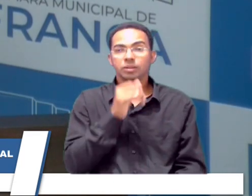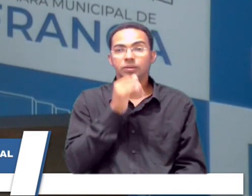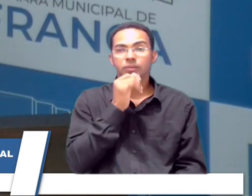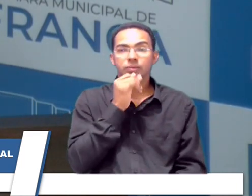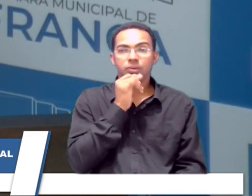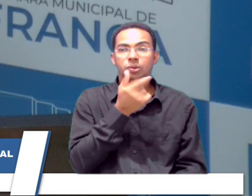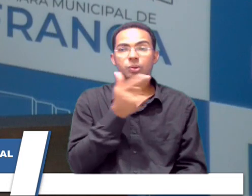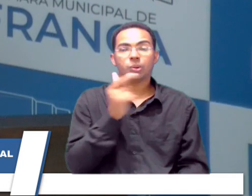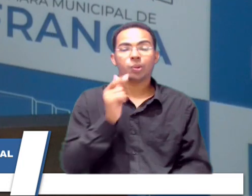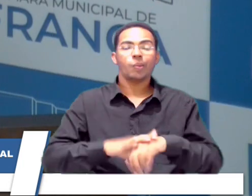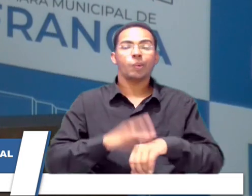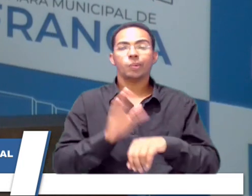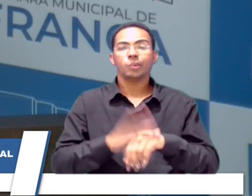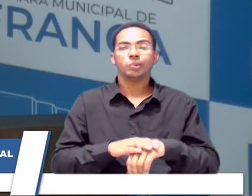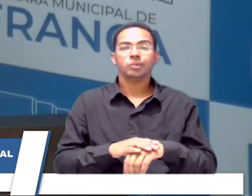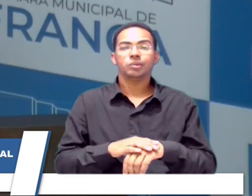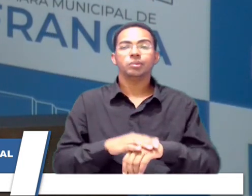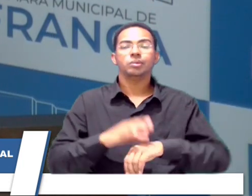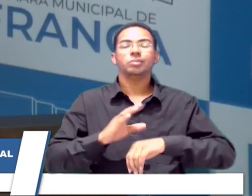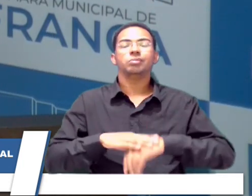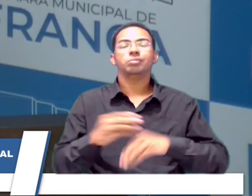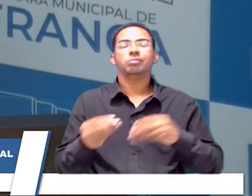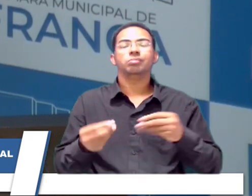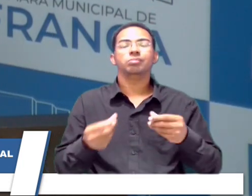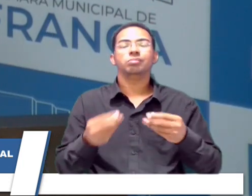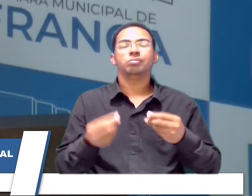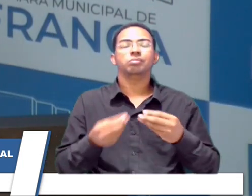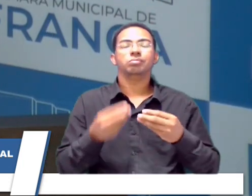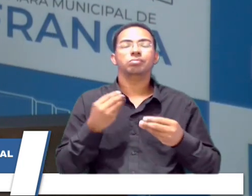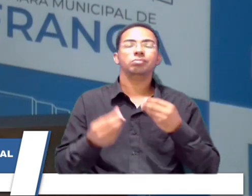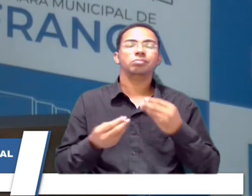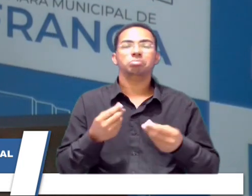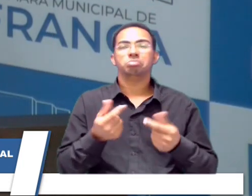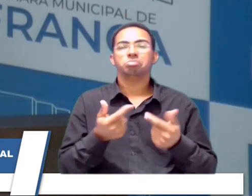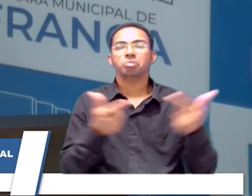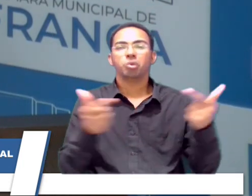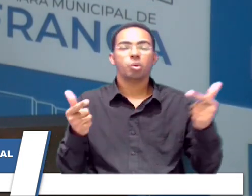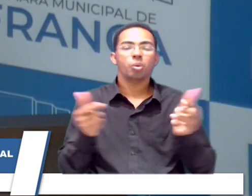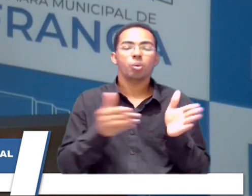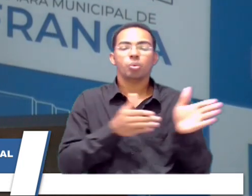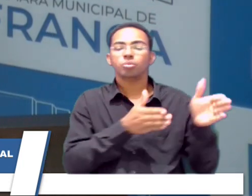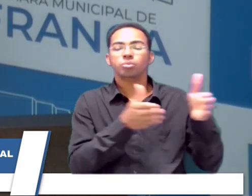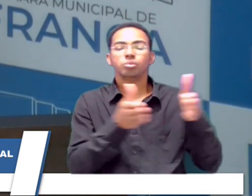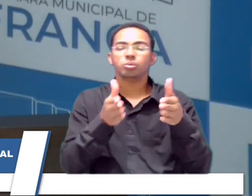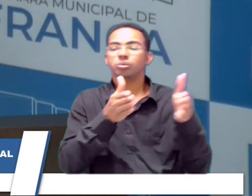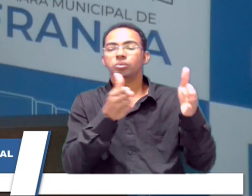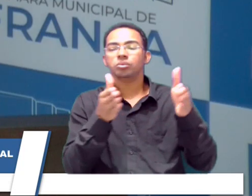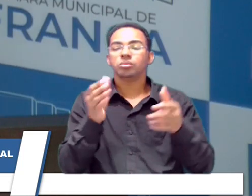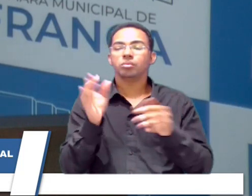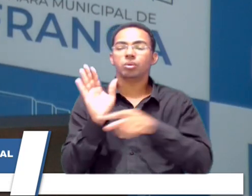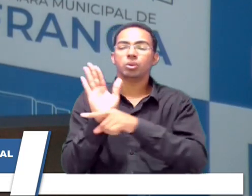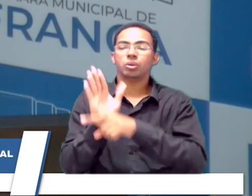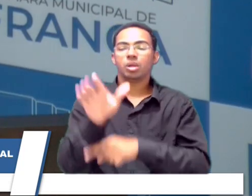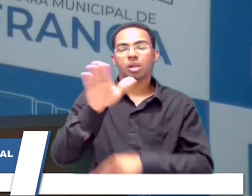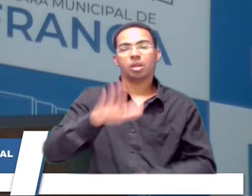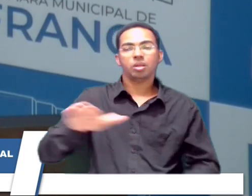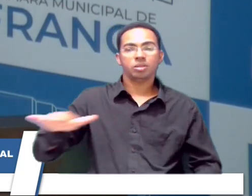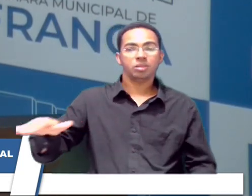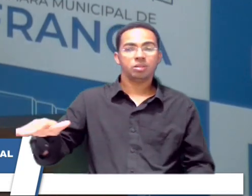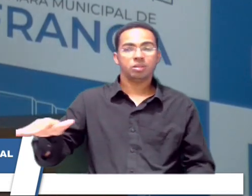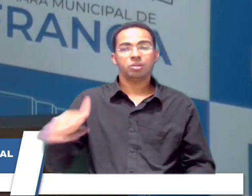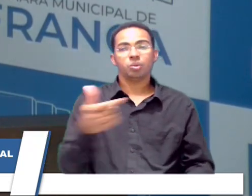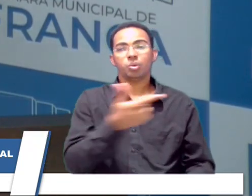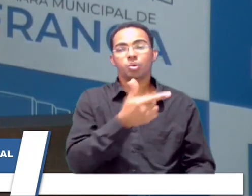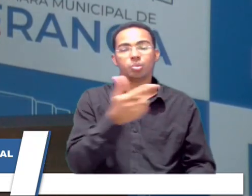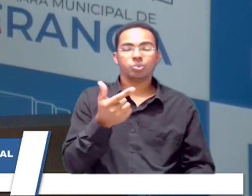momento que a gente se encontrava, sem uma direção para essas crianças, sem uma